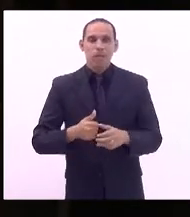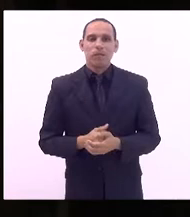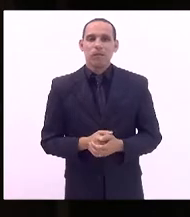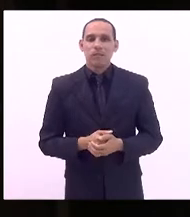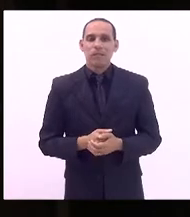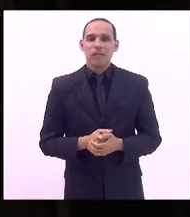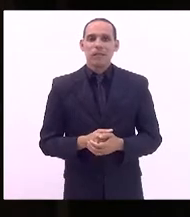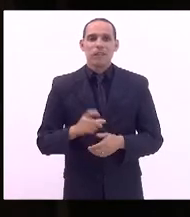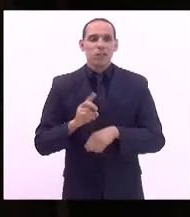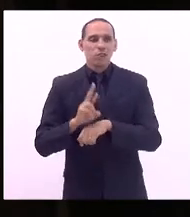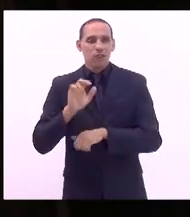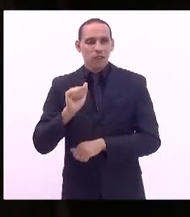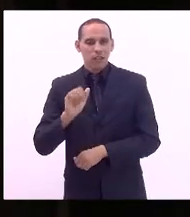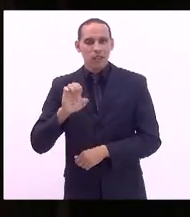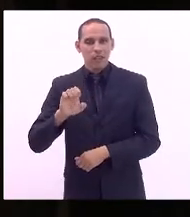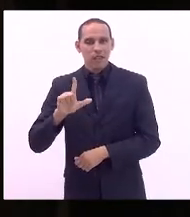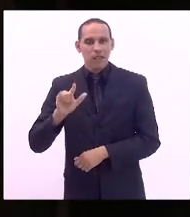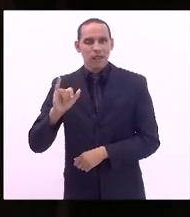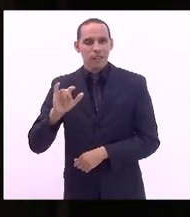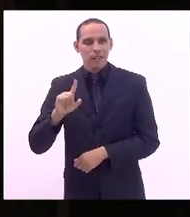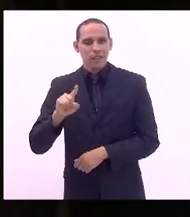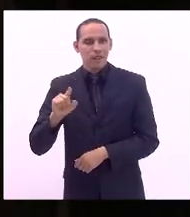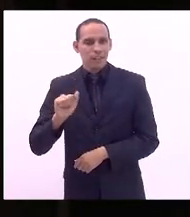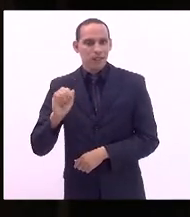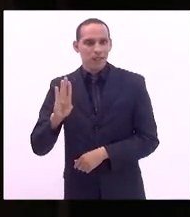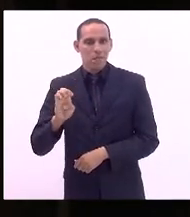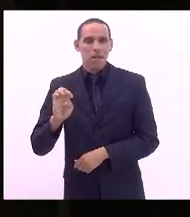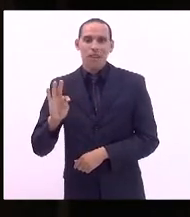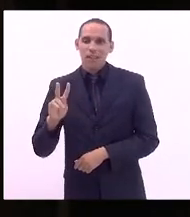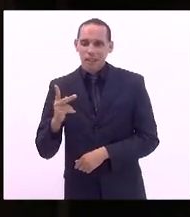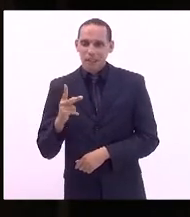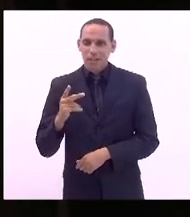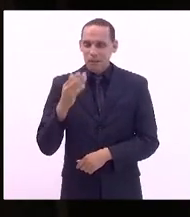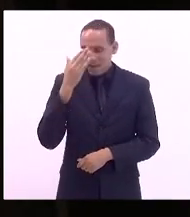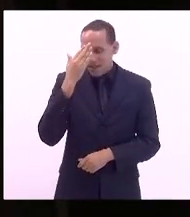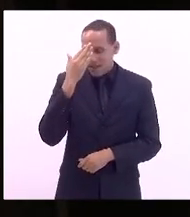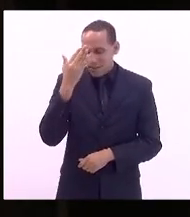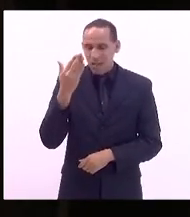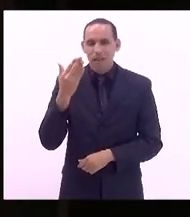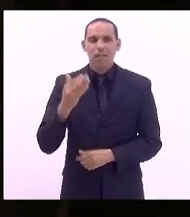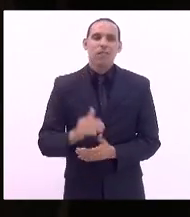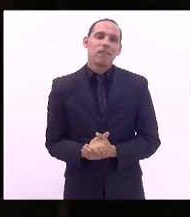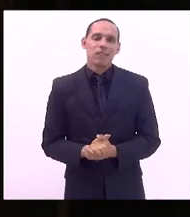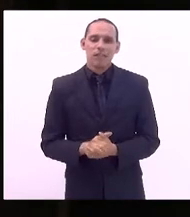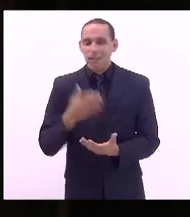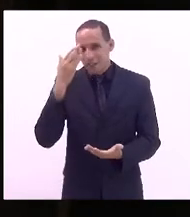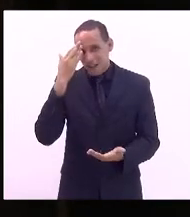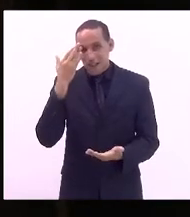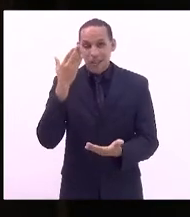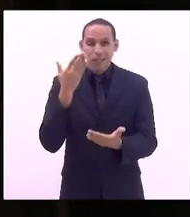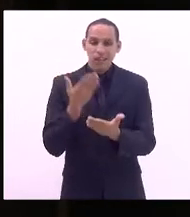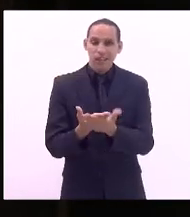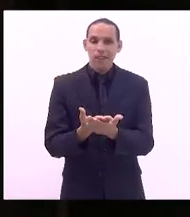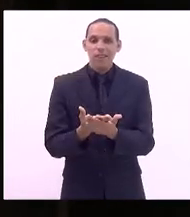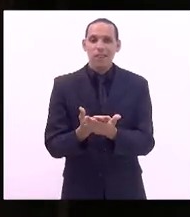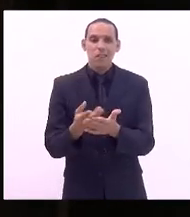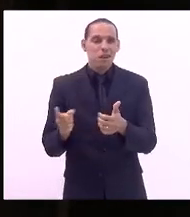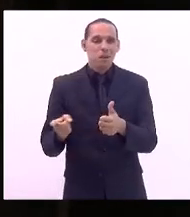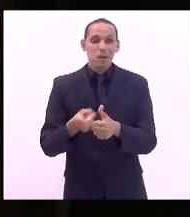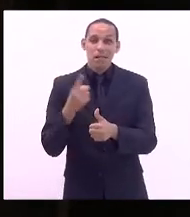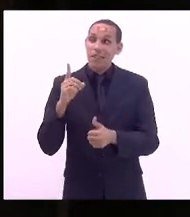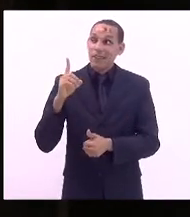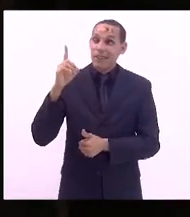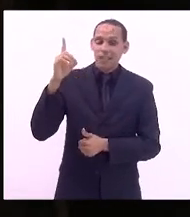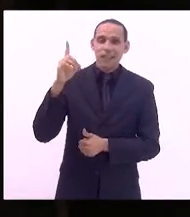a Dra Elizabeth capelan meus respeitos Muito obrigado pela confiança de Primeiramente